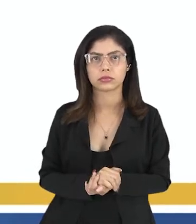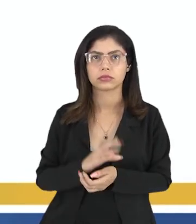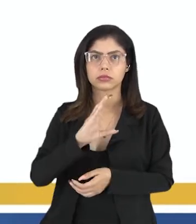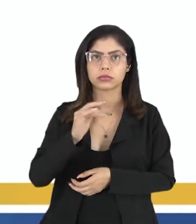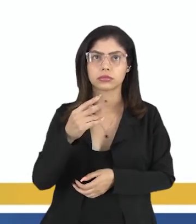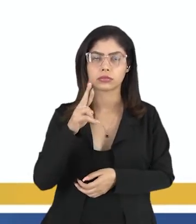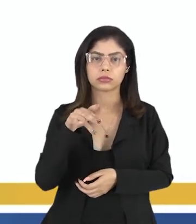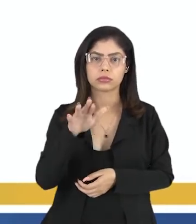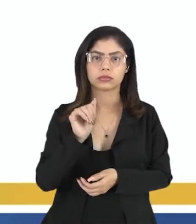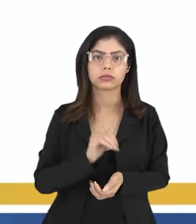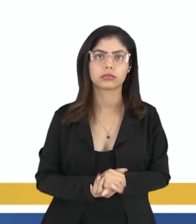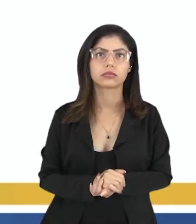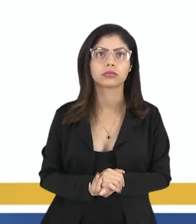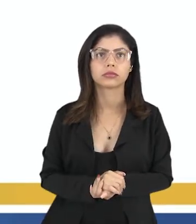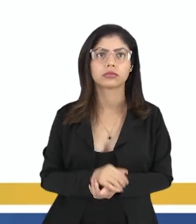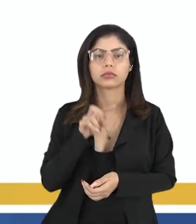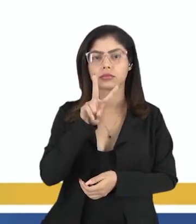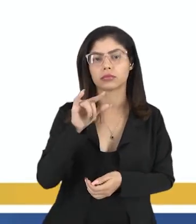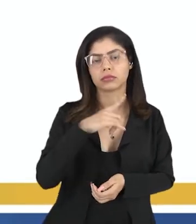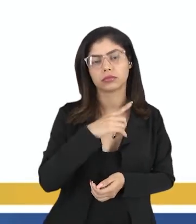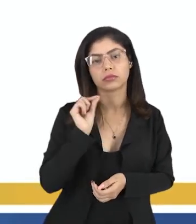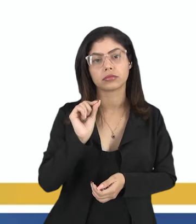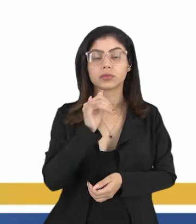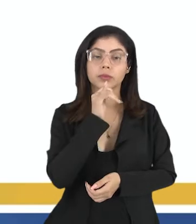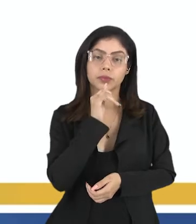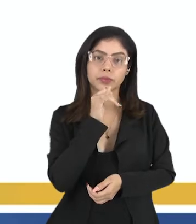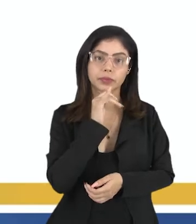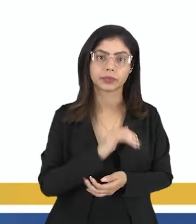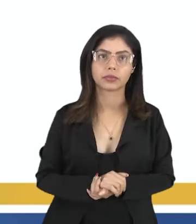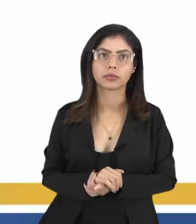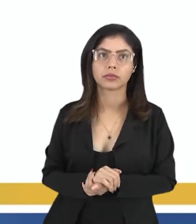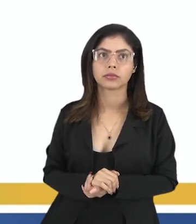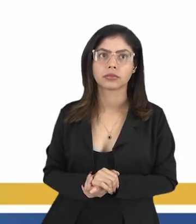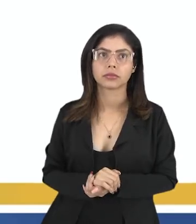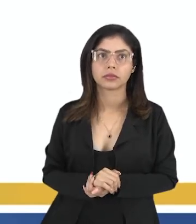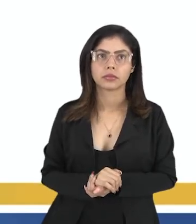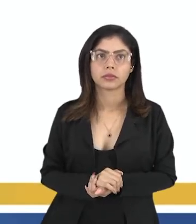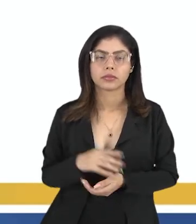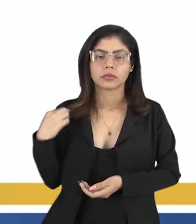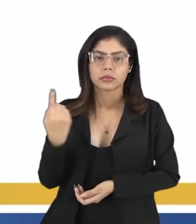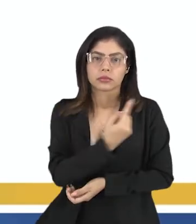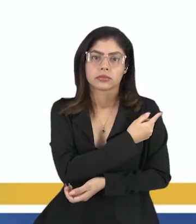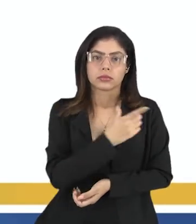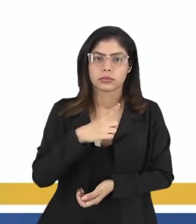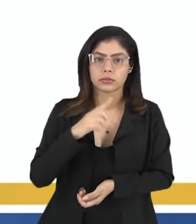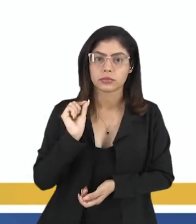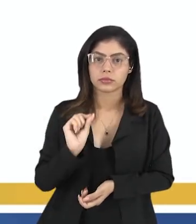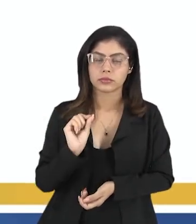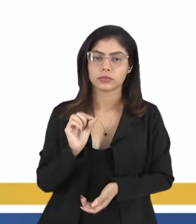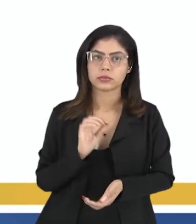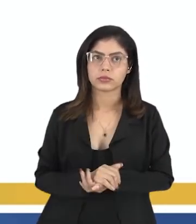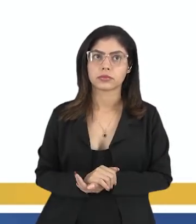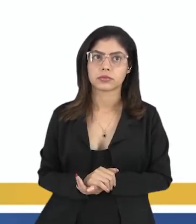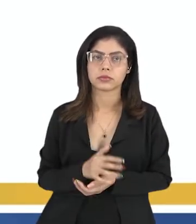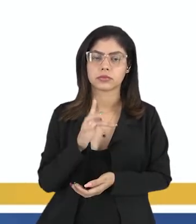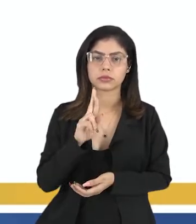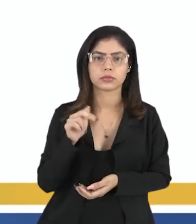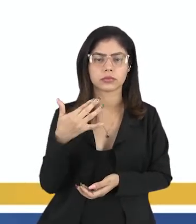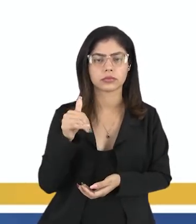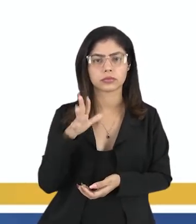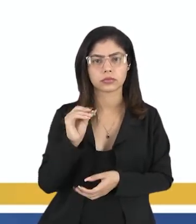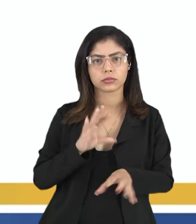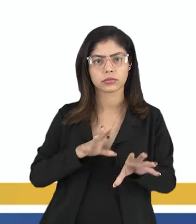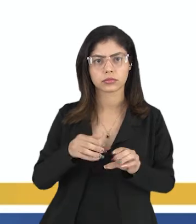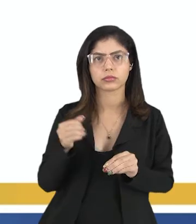compostas, ok? Então, a gente vai estar aqui vendo o exemplo. Então, nós temos aqui, ó, a formação de